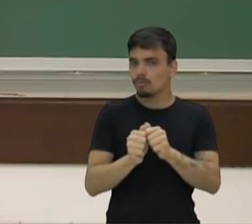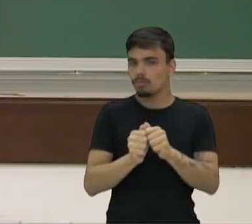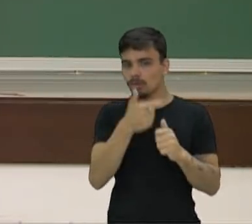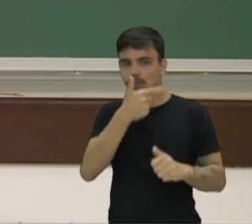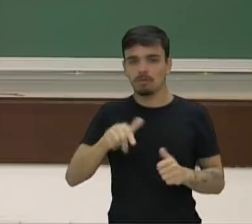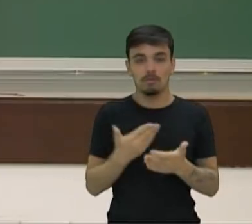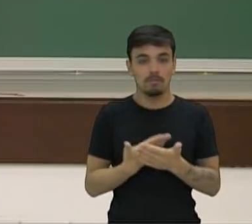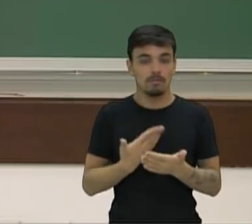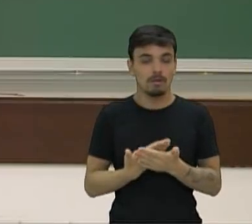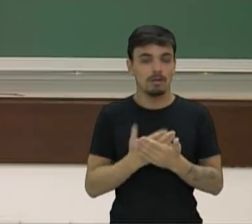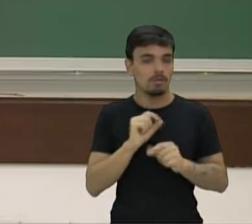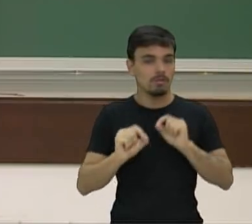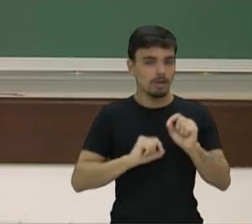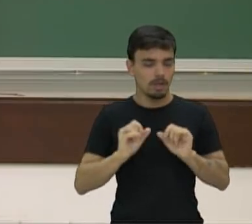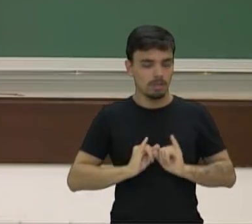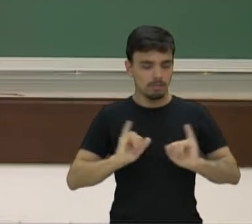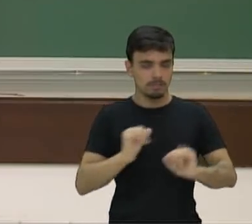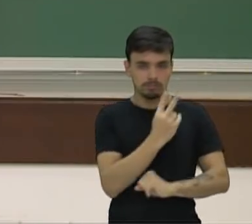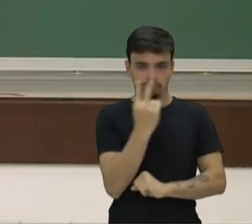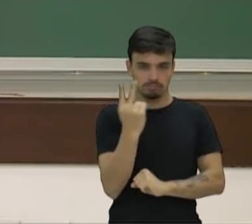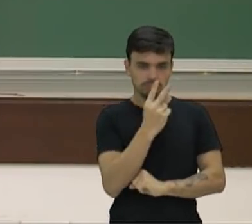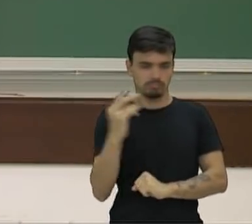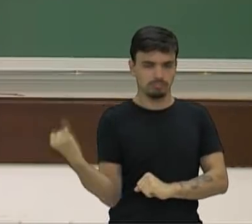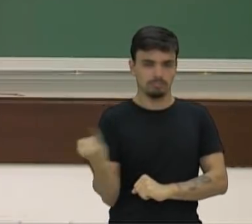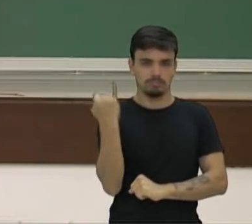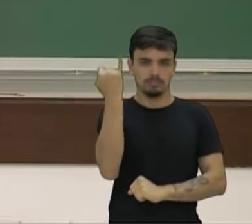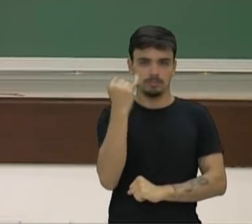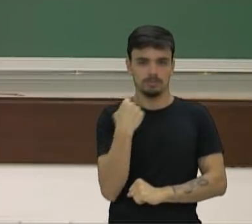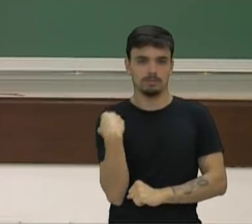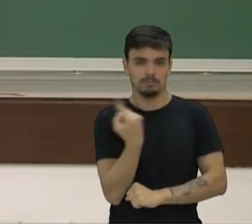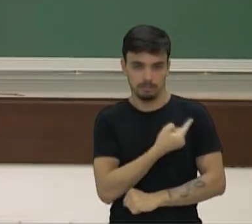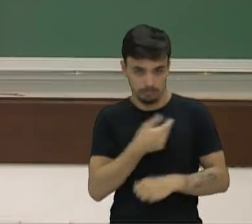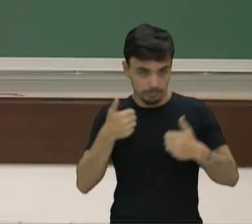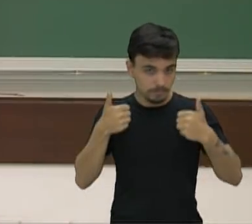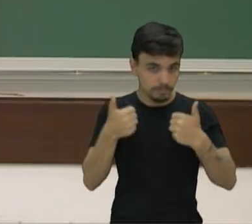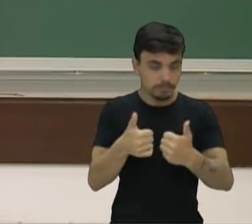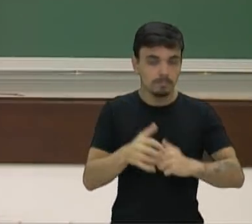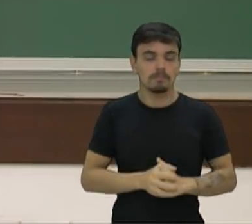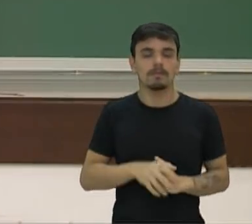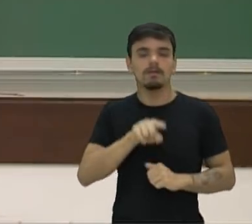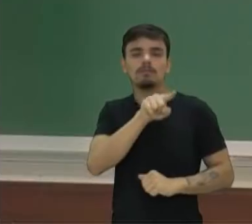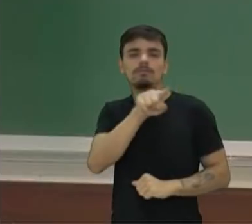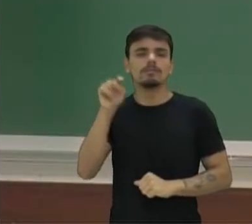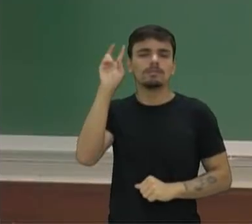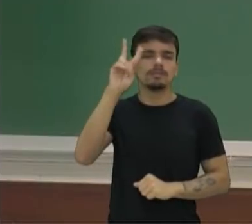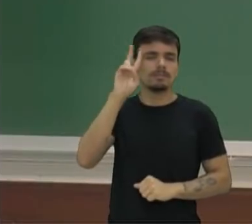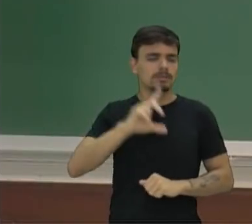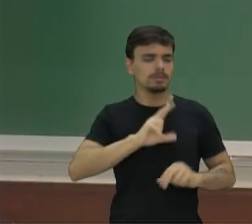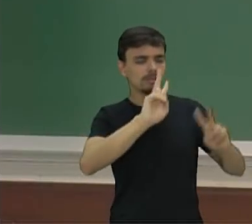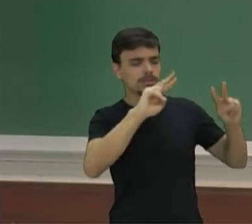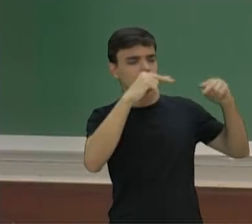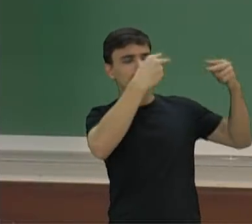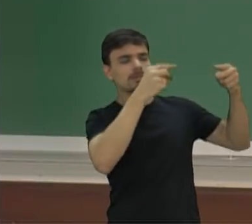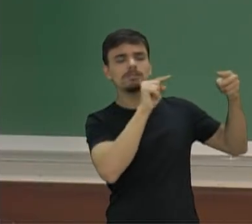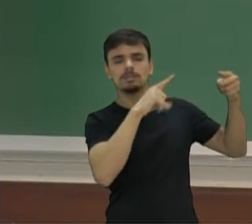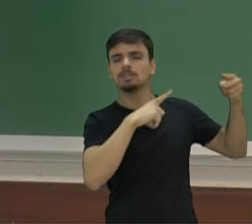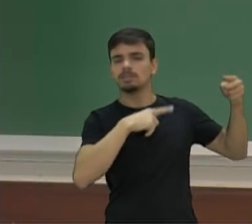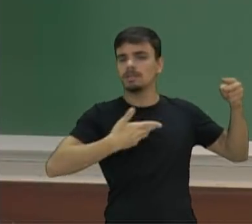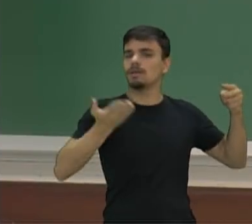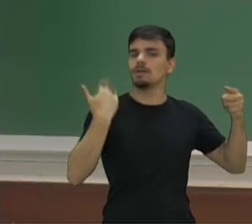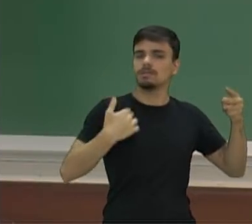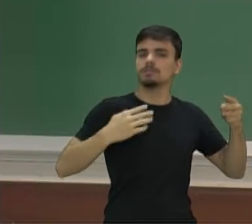aula. Primeiro eu tenho dois recados muito importantes para nós. Vocês lembram daquele link que nós tínhamos